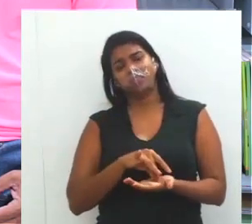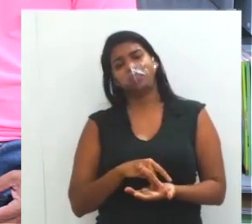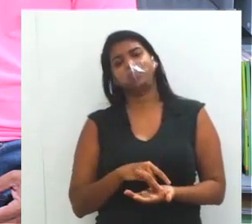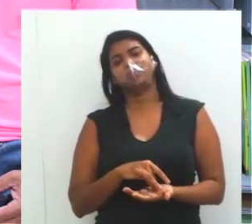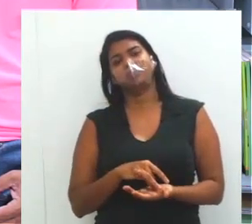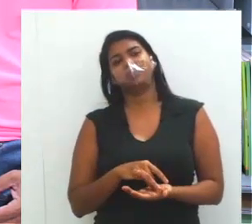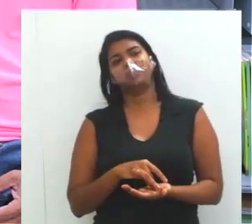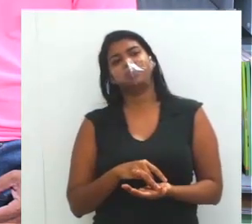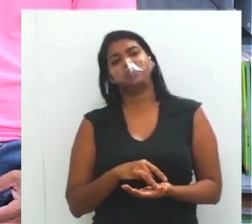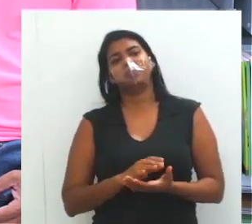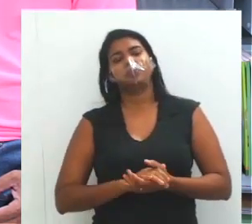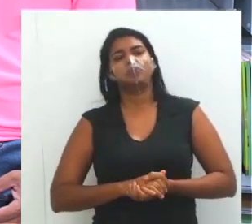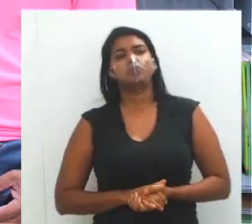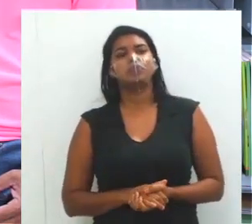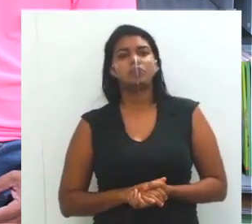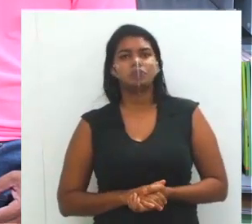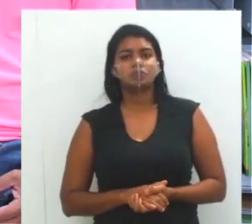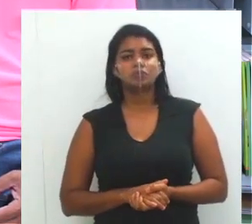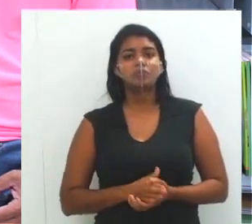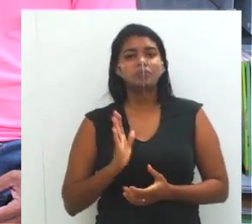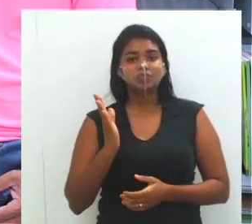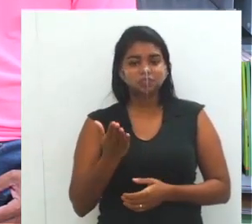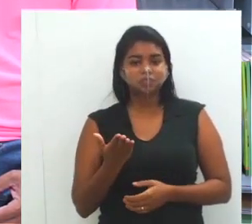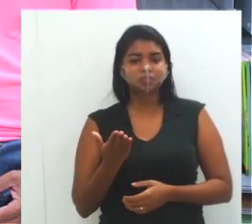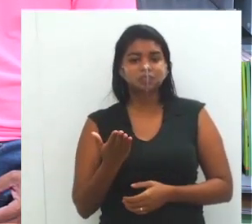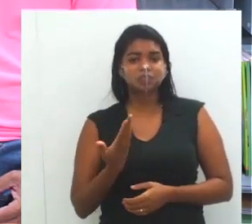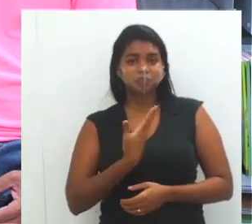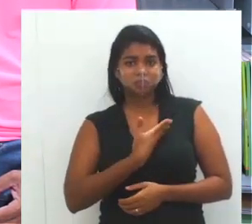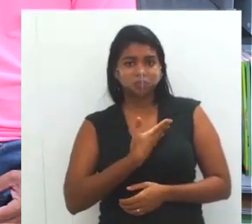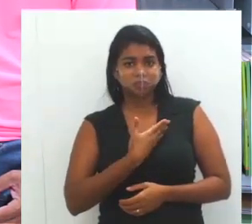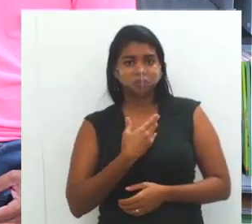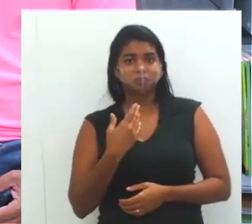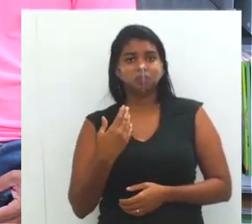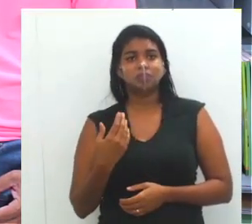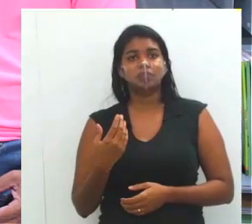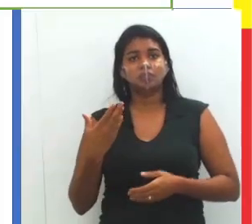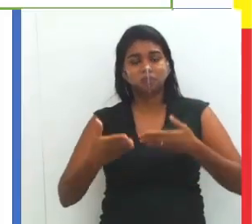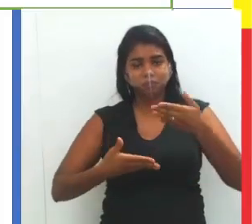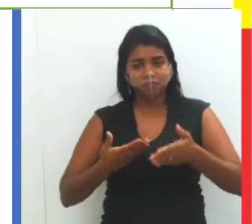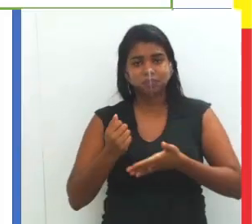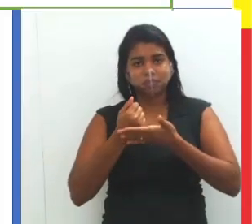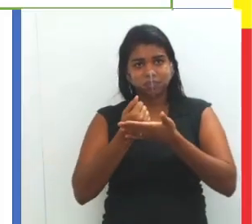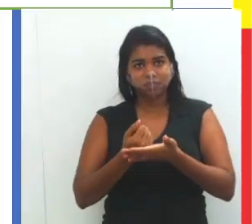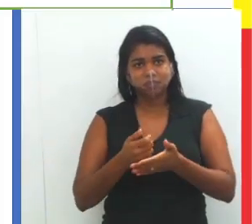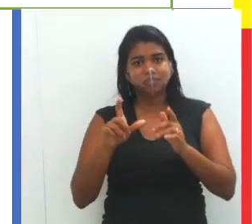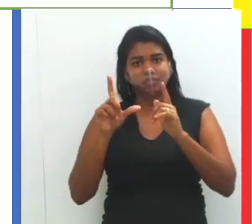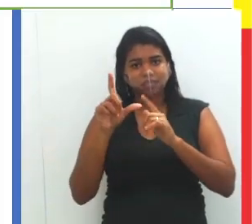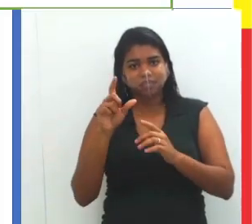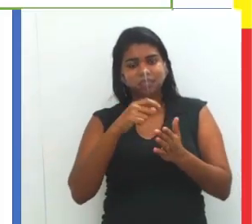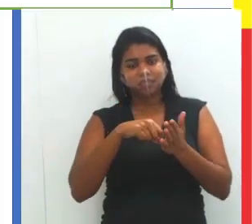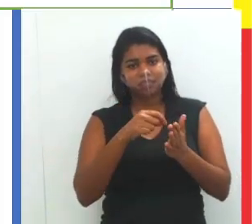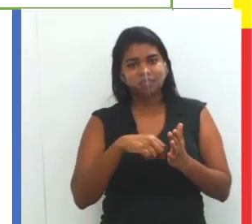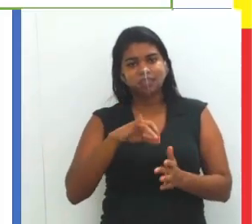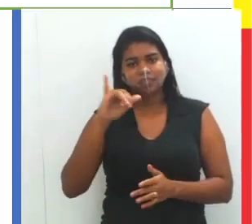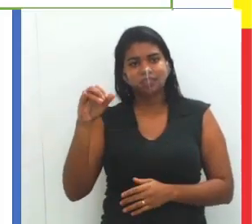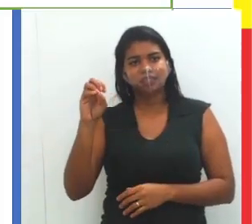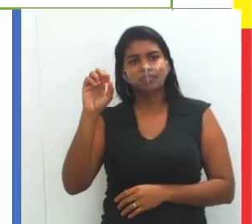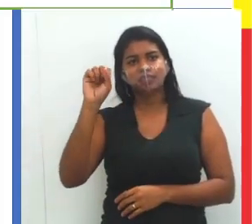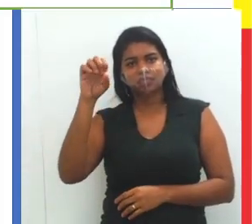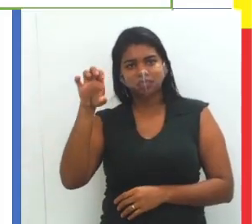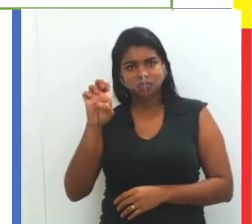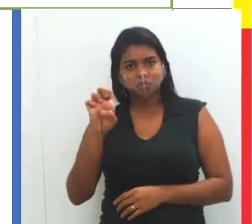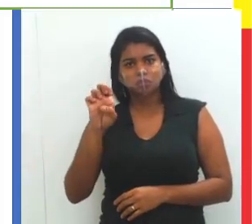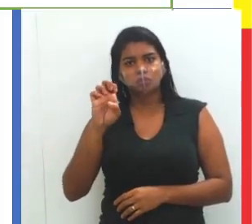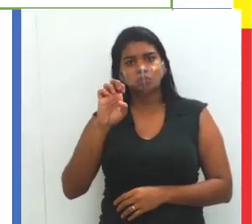realidade. E com José Dantas, esse segundo parceiro dele, aqui nós temos na tela uma foto de